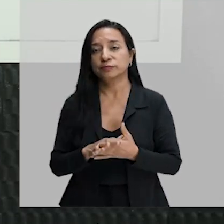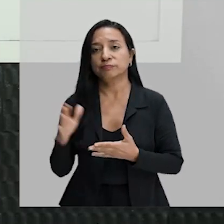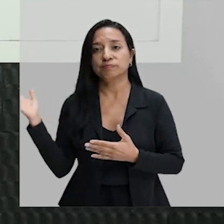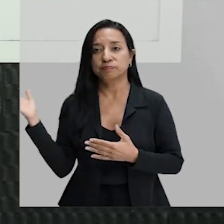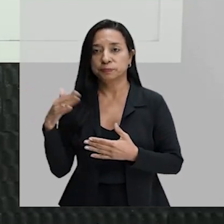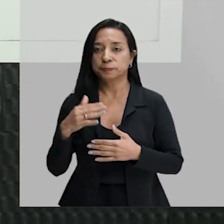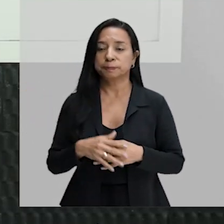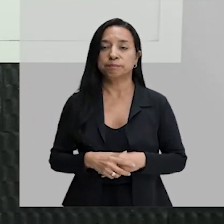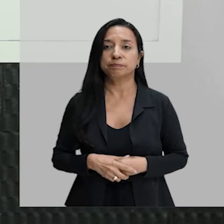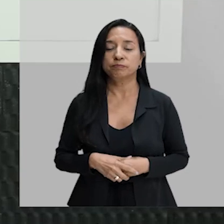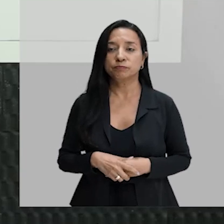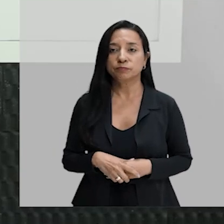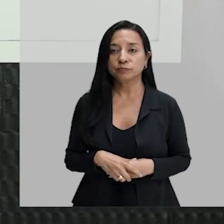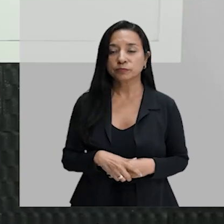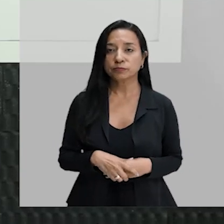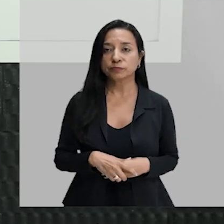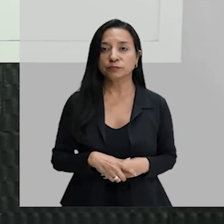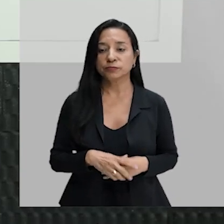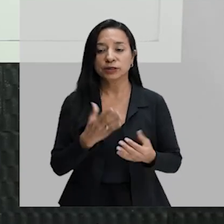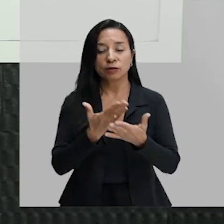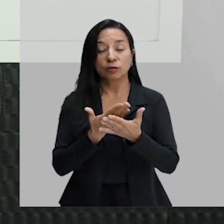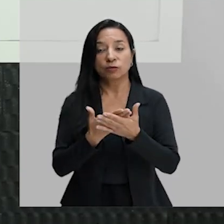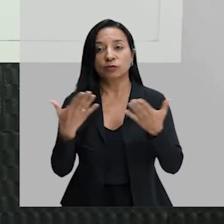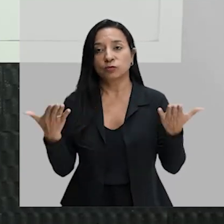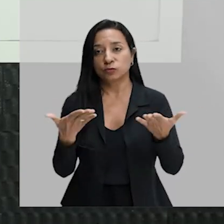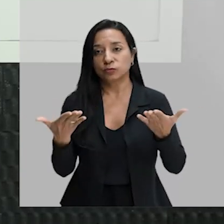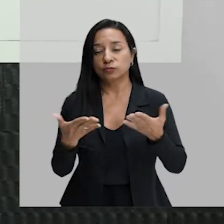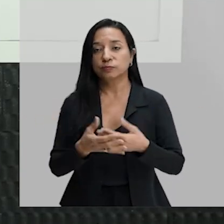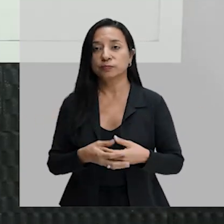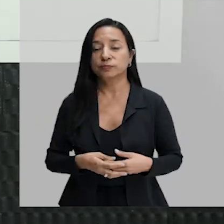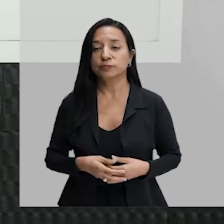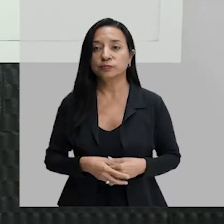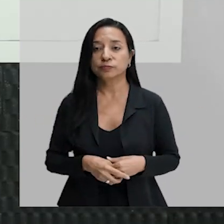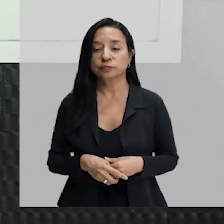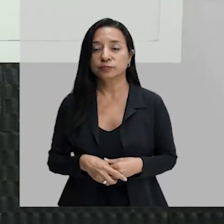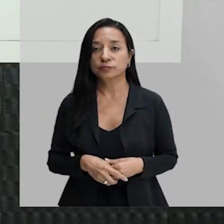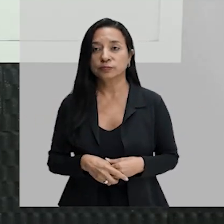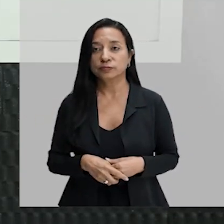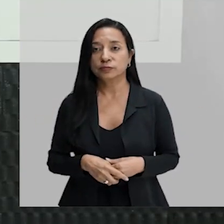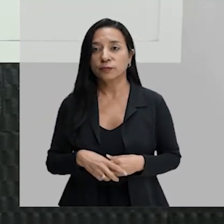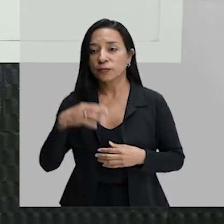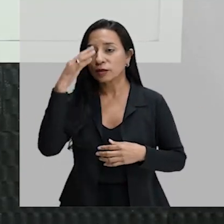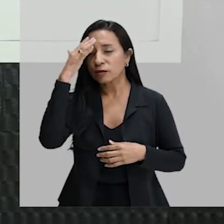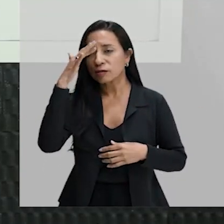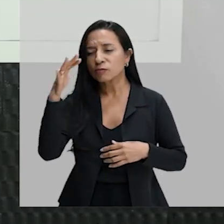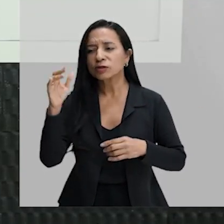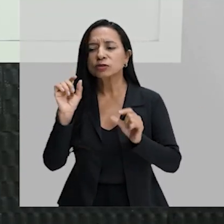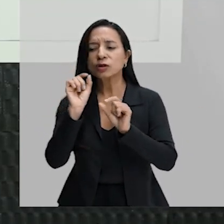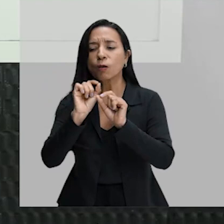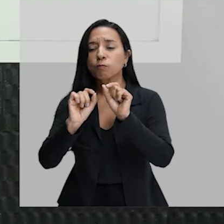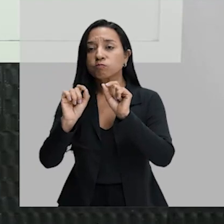lá para a nossa aulinha de hoje, né? Então vamos imaginar o seguinte.